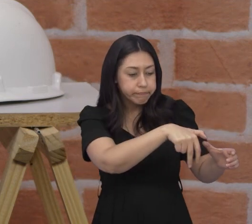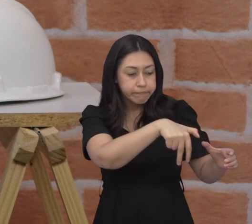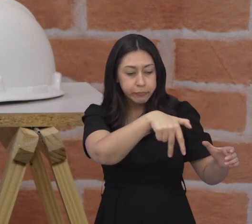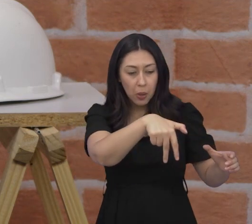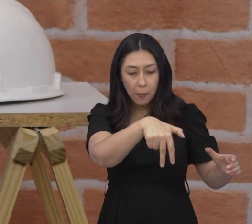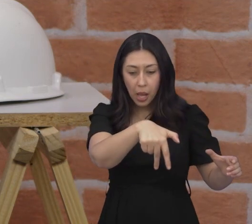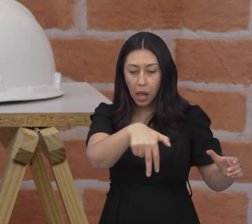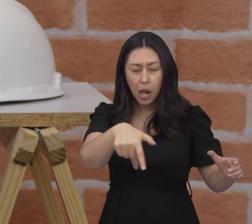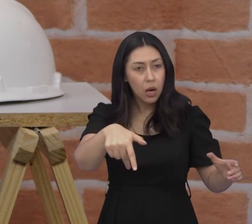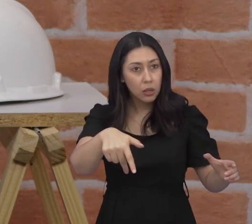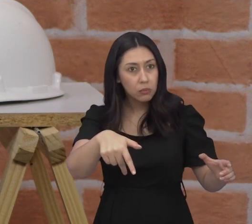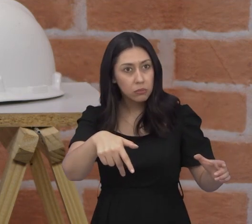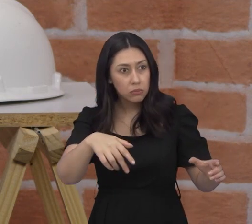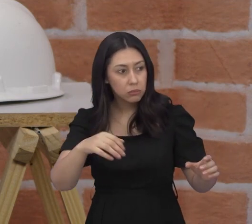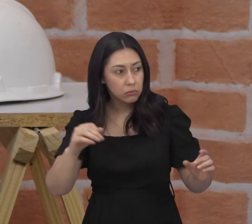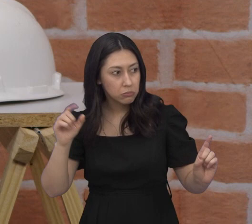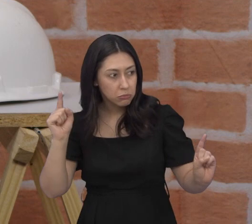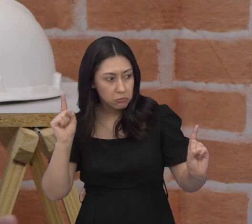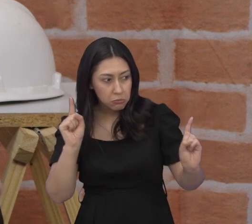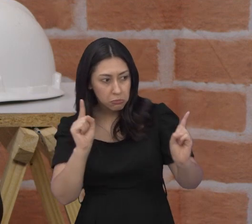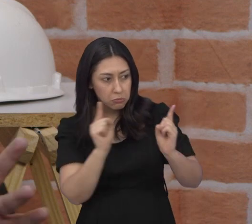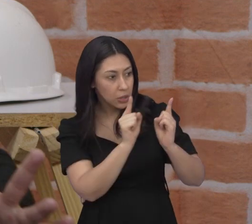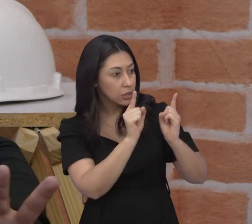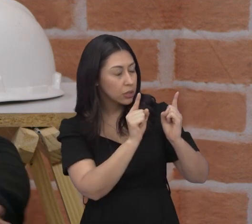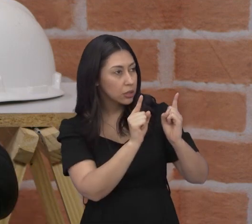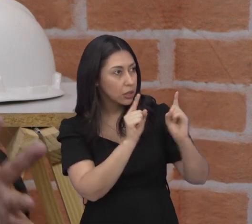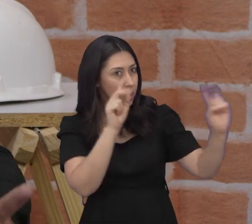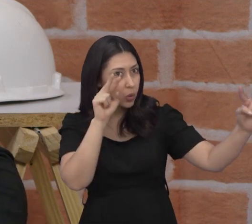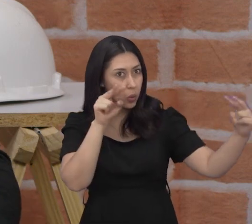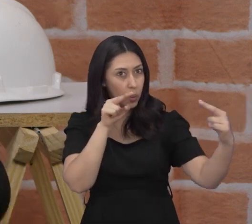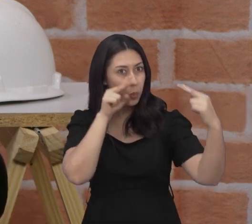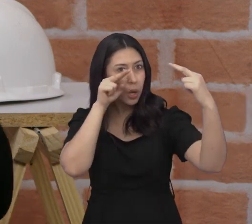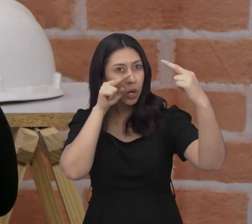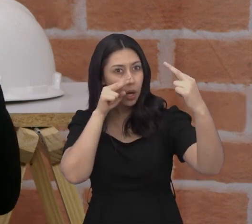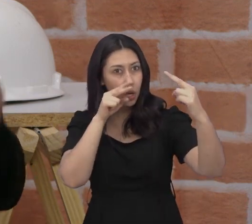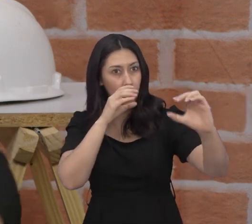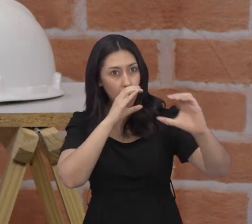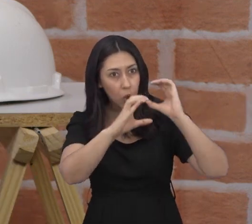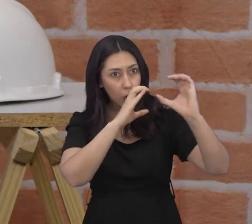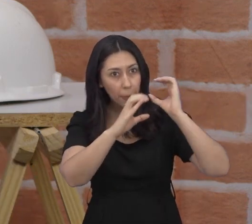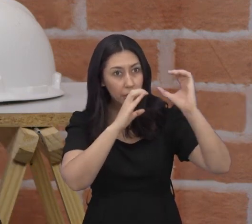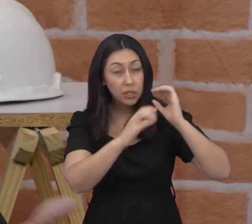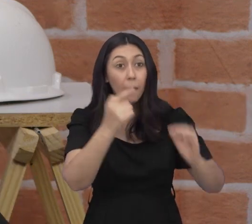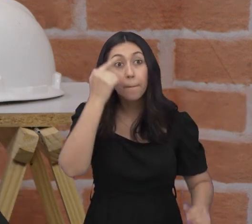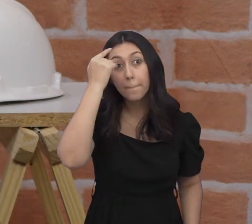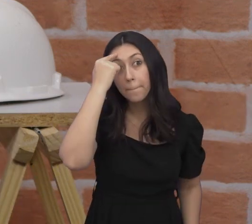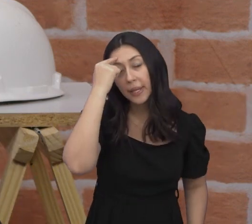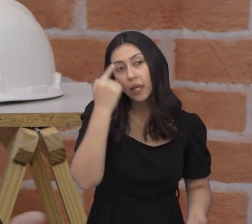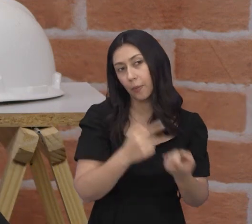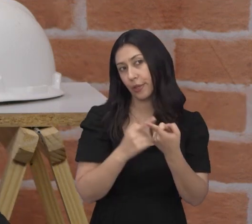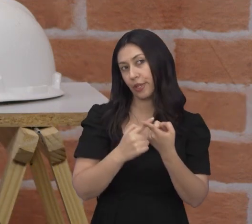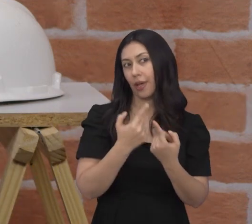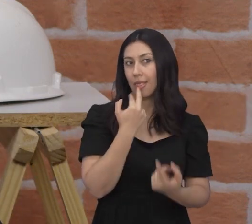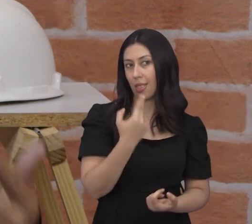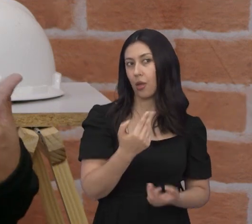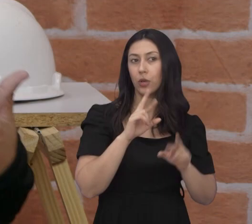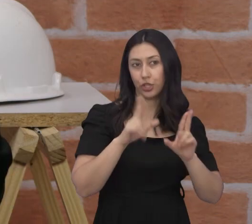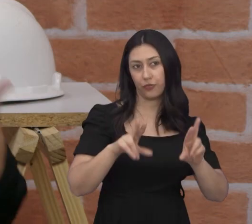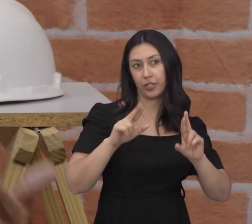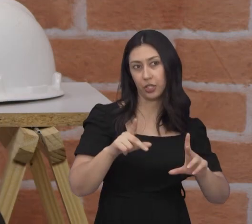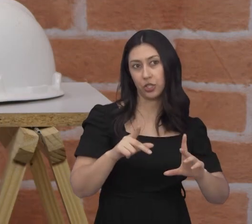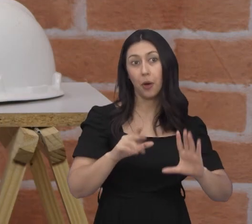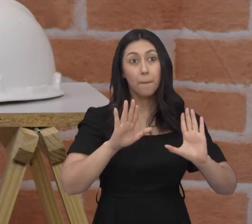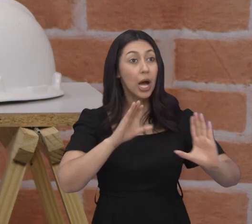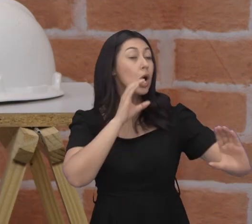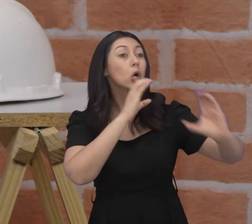nave, ele foi perto daquele ser, trocou olhares ali, conversou mentalmente, né? Porque não fala a mesma linguagem, mas